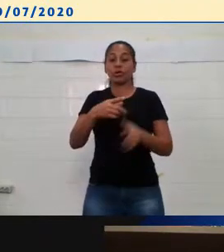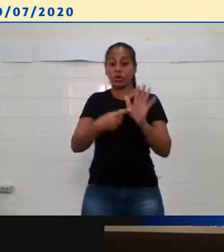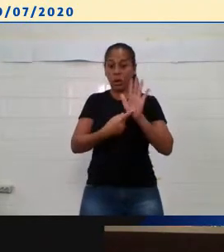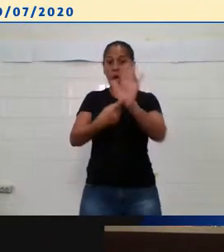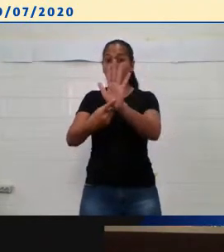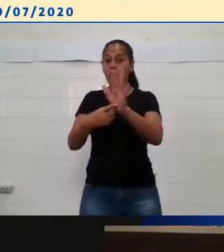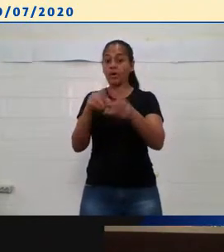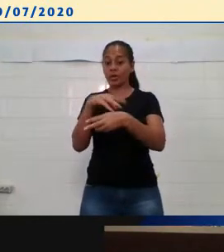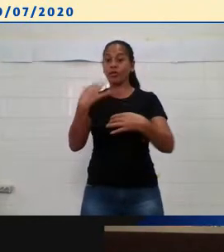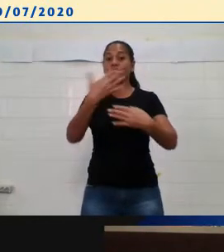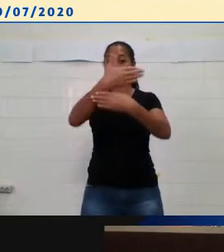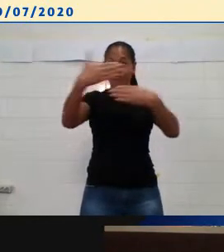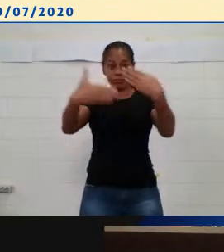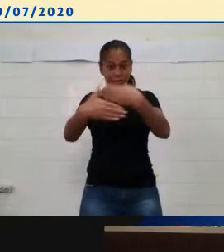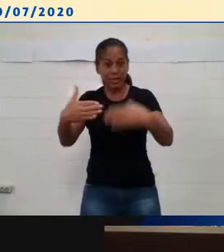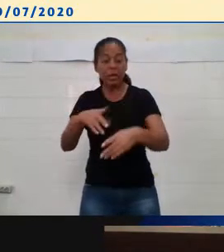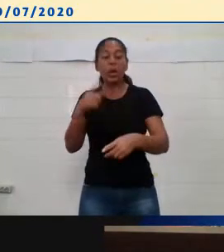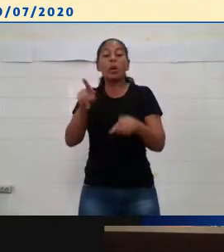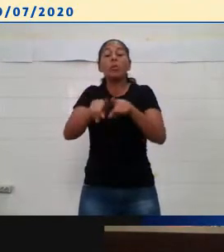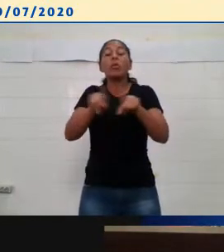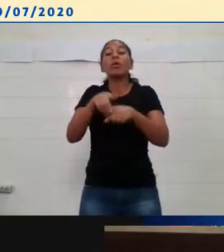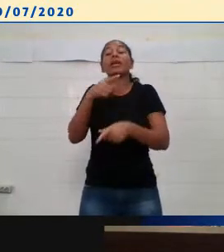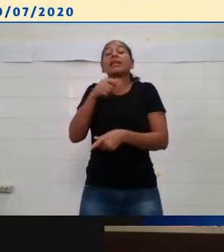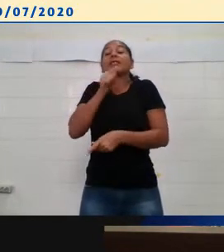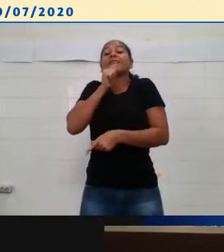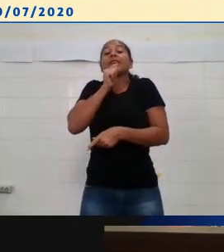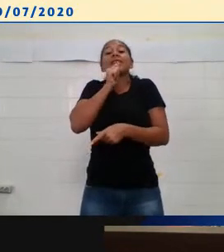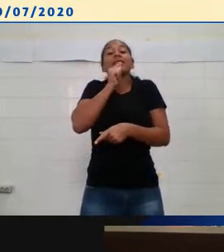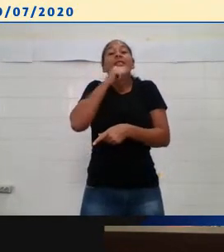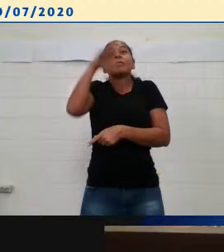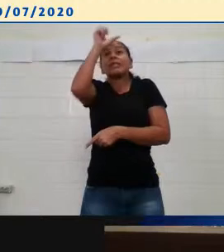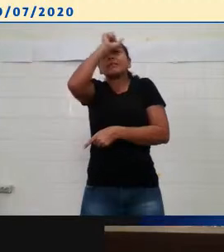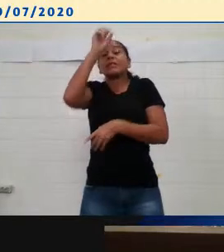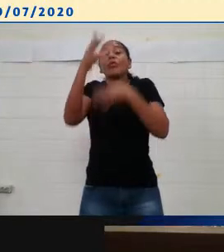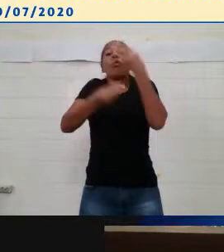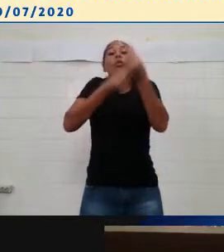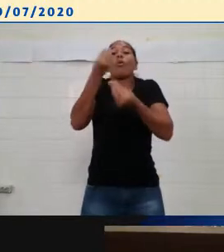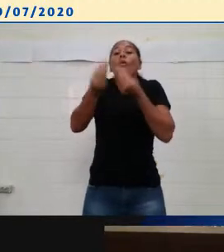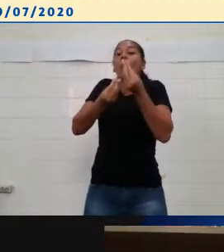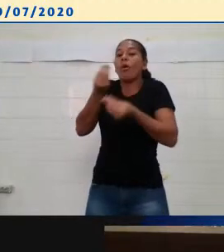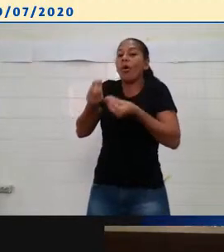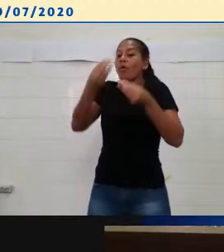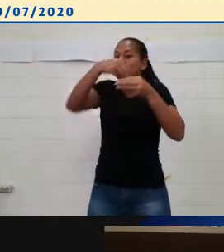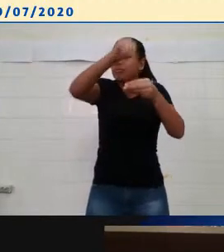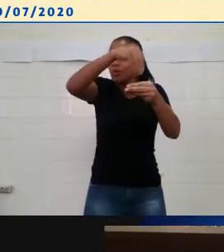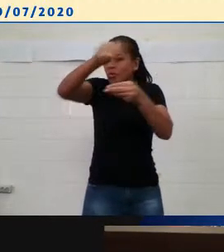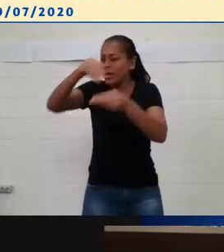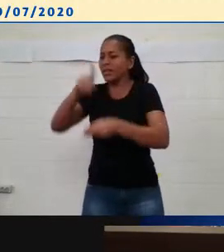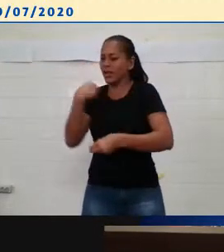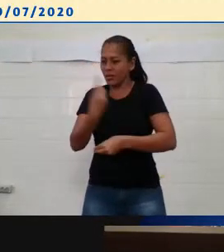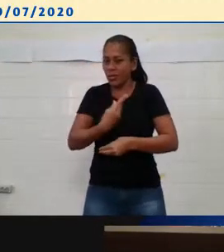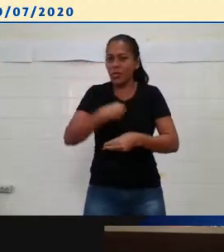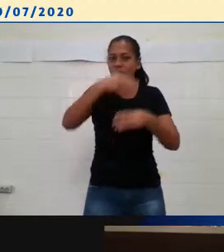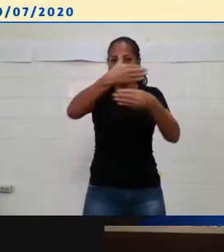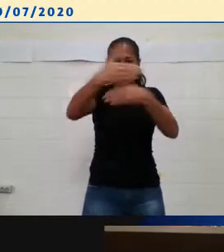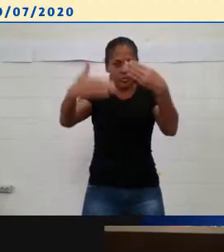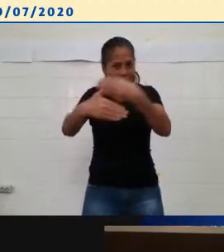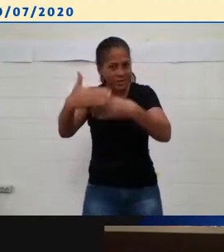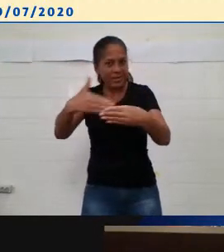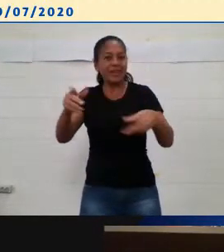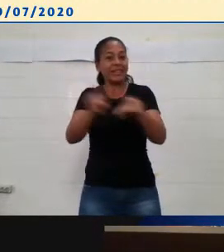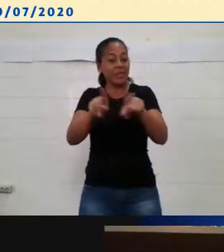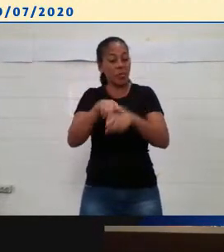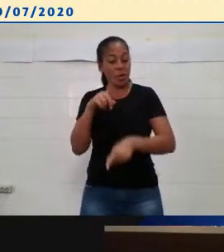estou aprendendo como, né, compartilhar os meus slides e os meus materiais. De